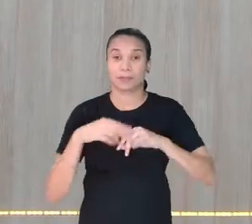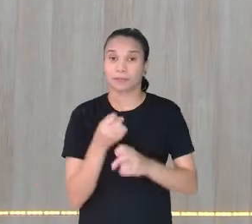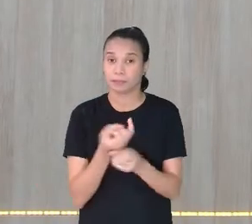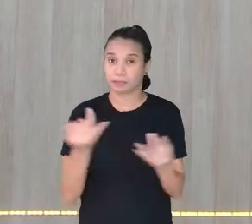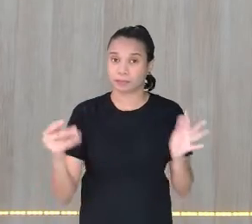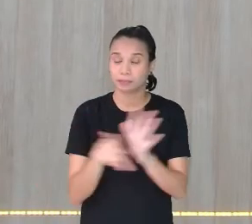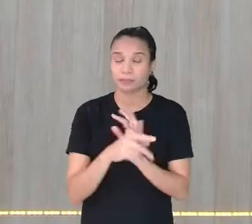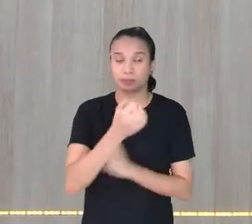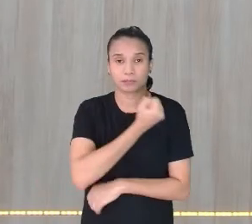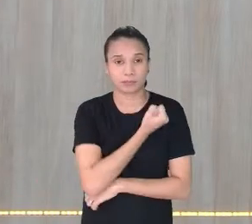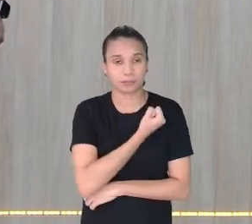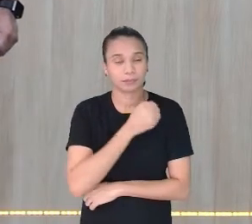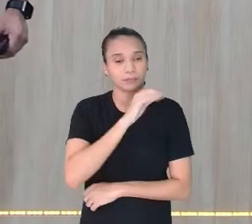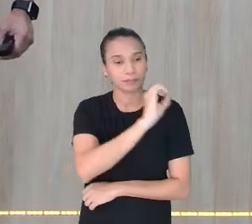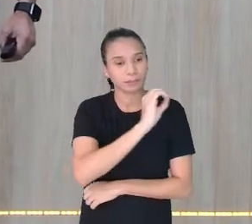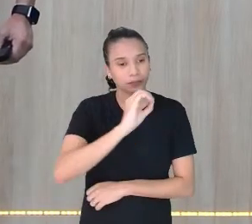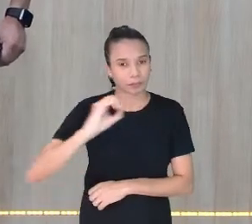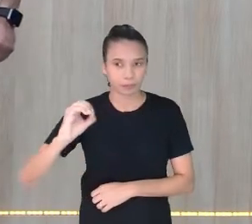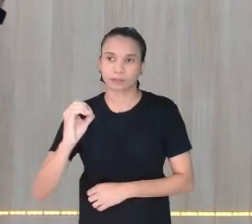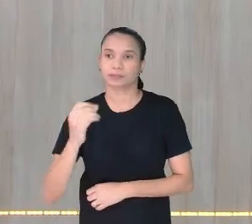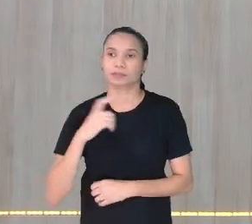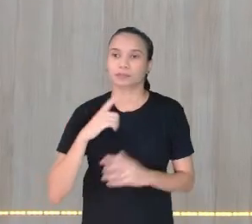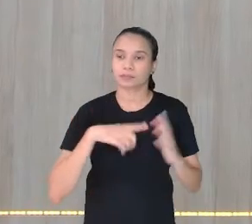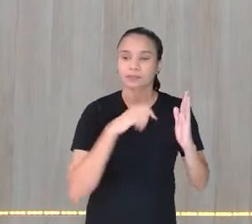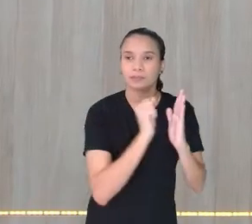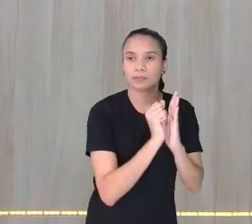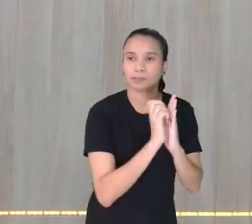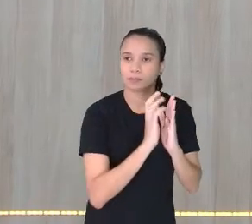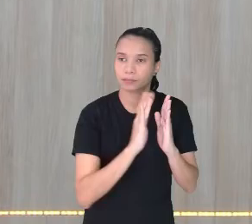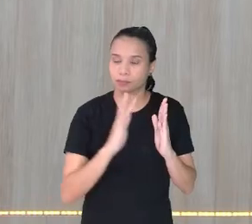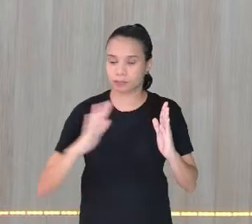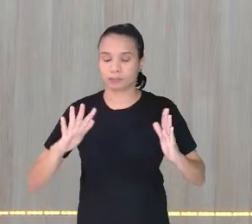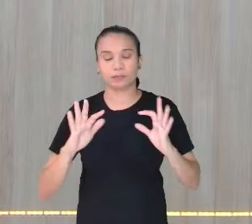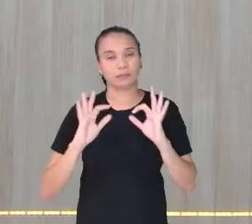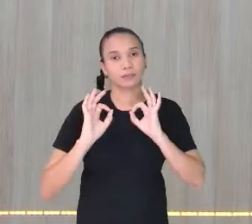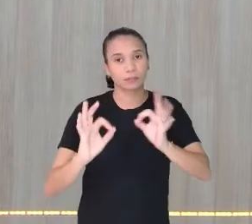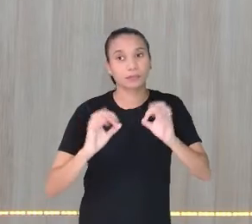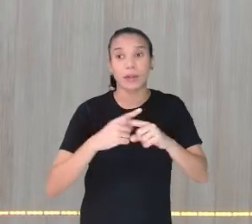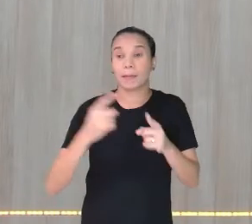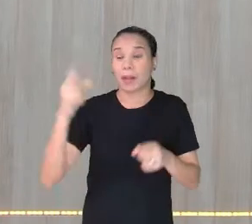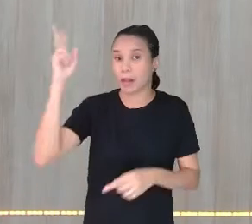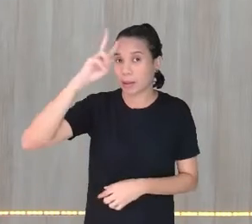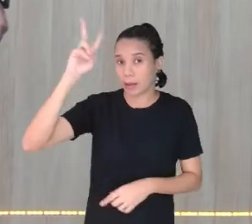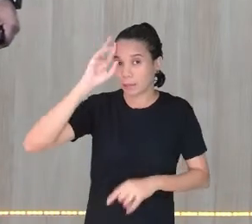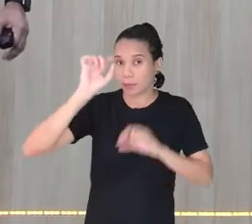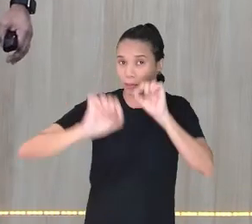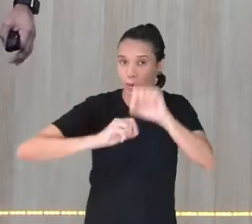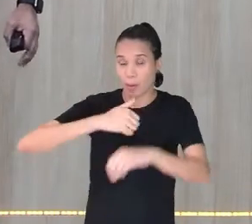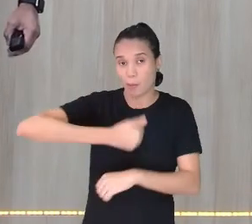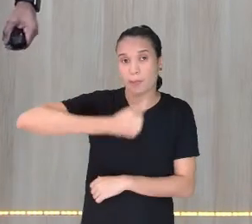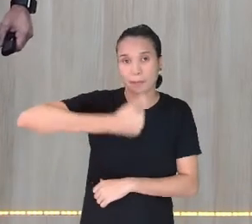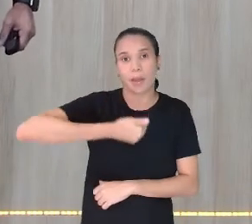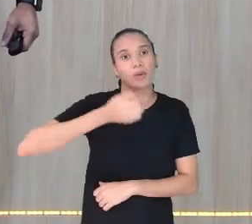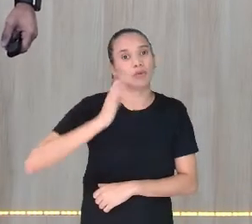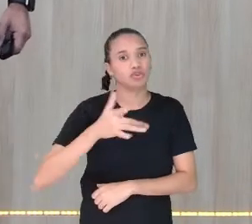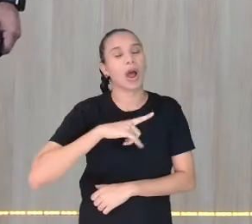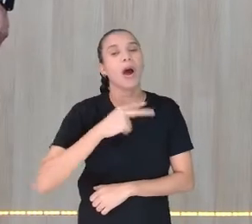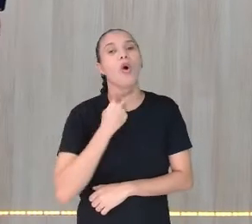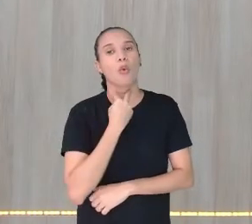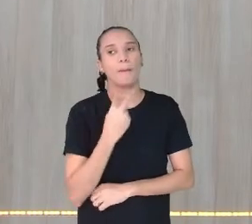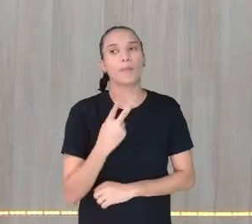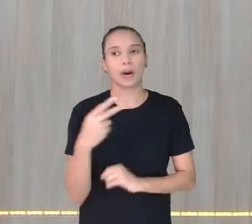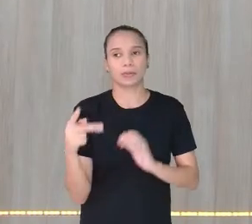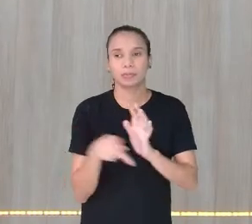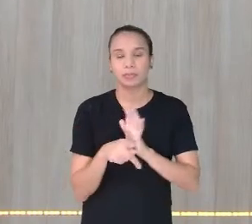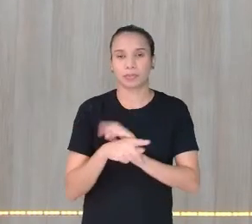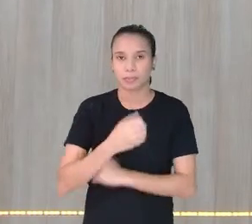zeros que você colocar, você vai colocando zeros aqui, certo? Mas lembre-se que o primeiro zero já está ocupado ali